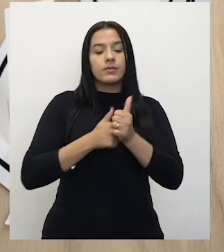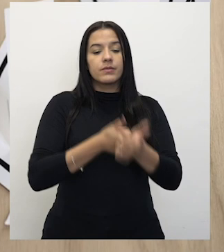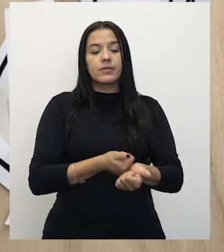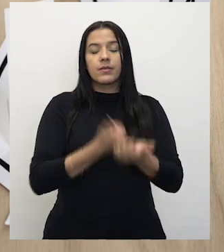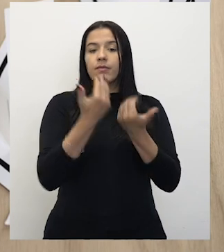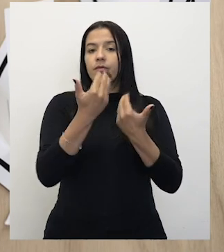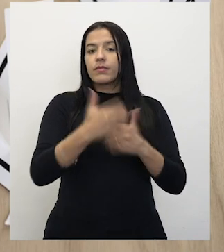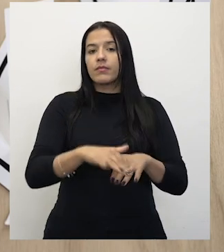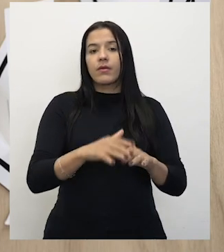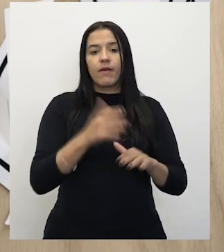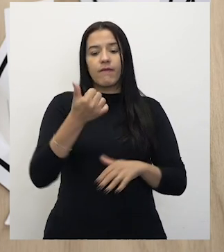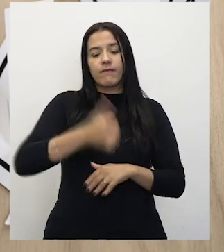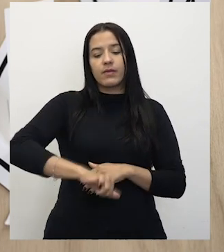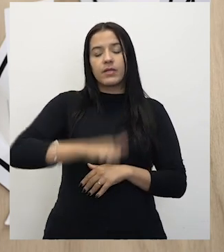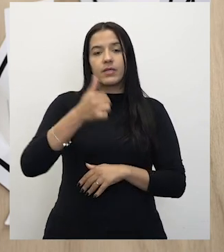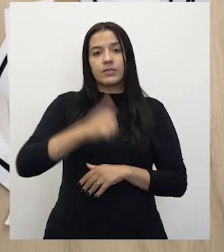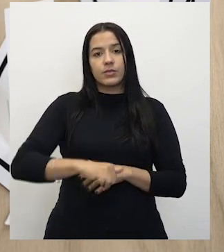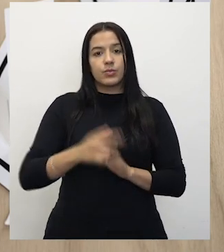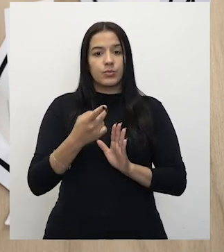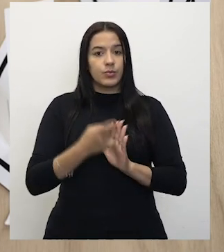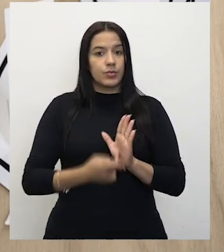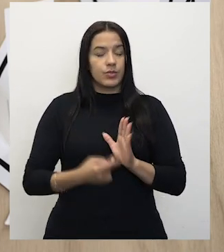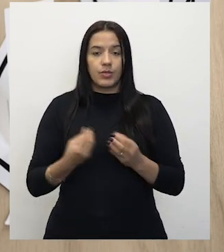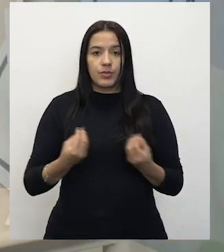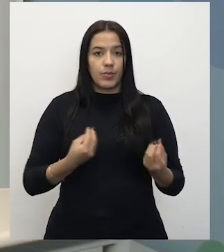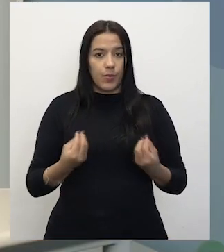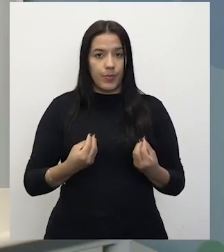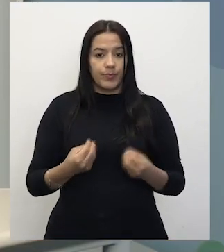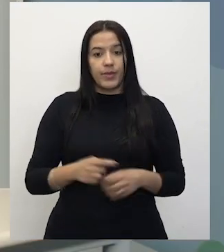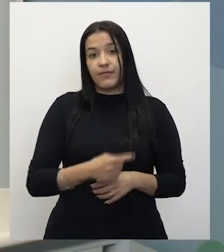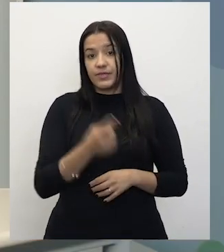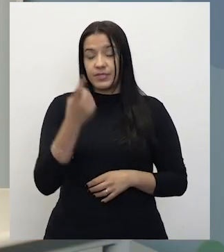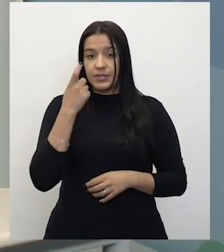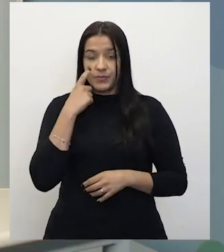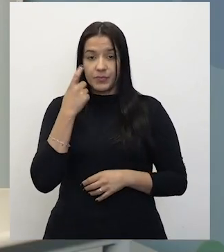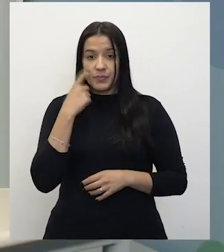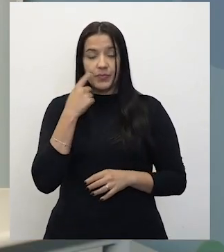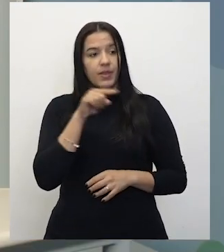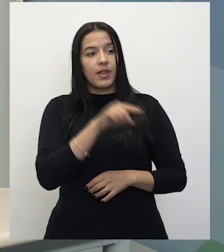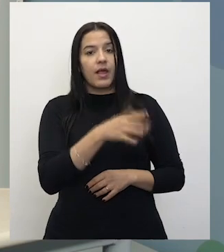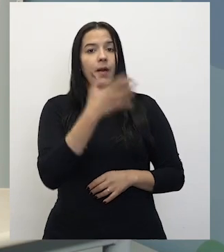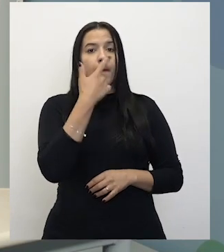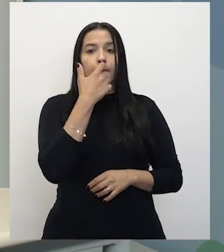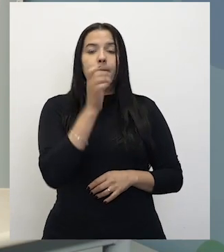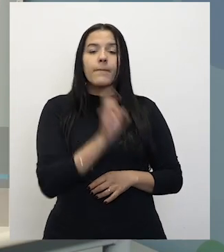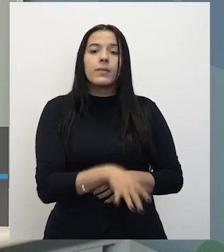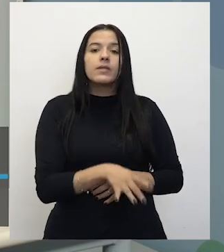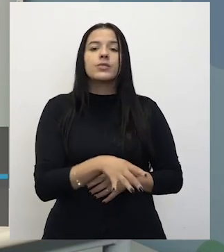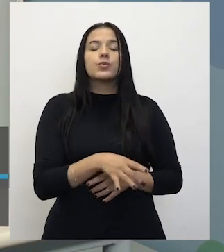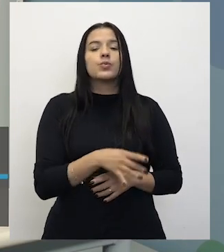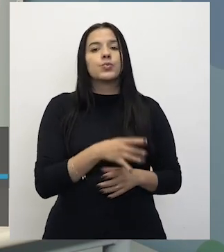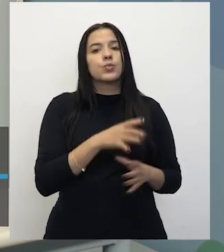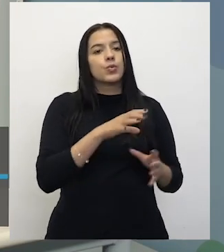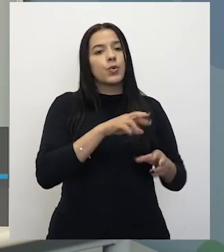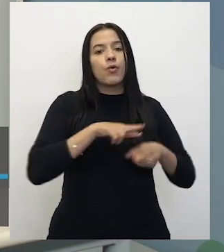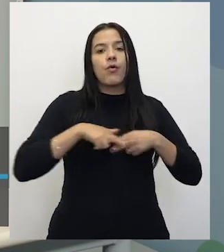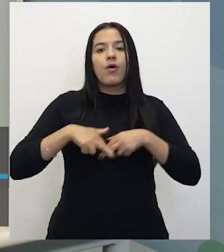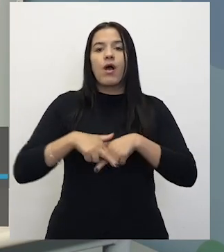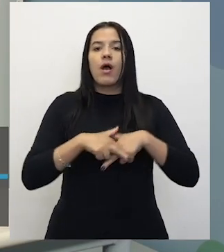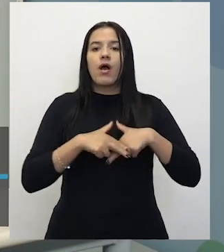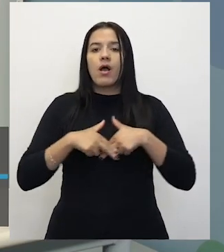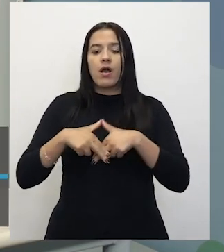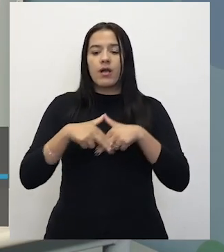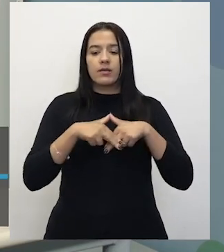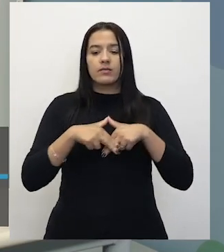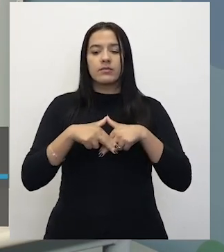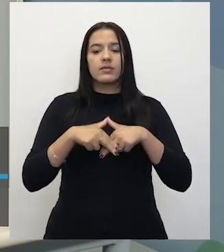do projeto? Então, vocês vão medir a quantidade de lixo que vocês reciclaram, vocês vão medir quantas